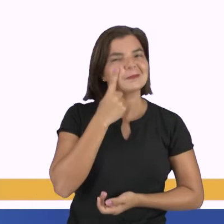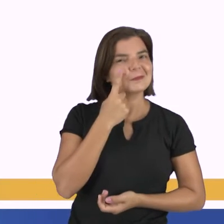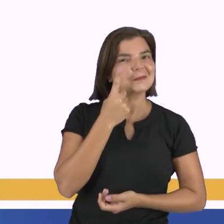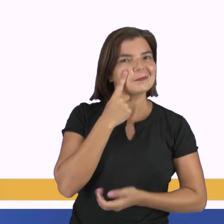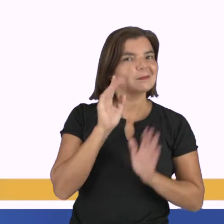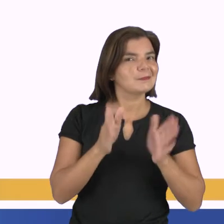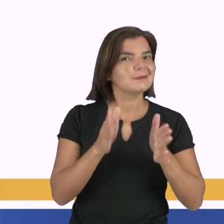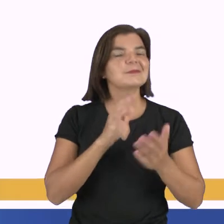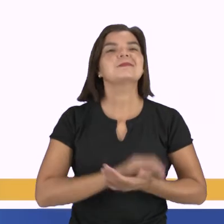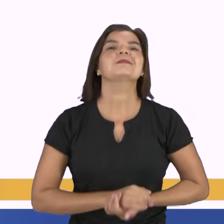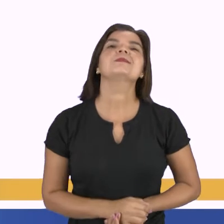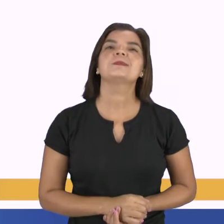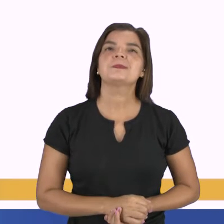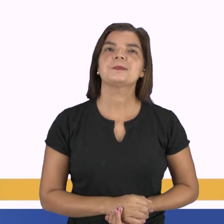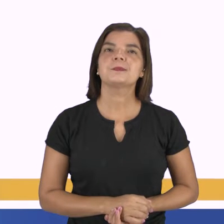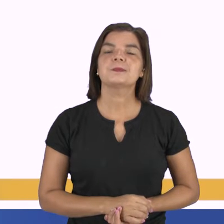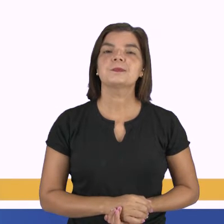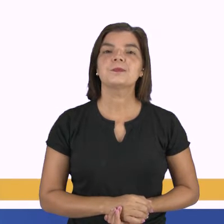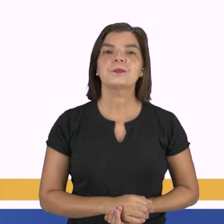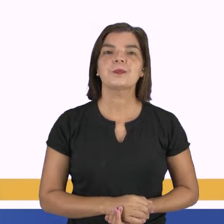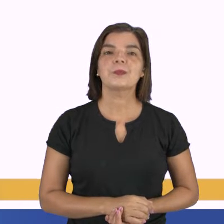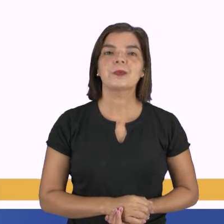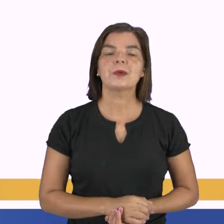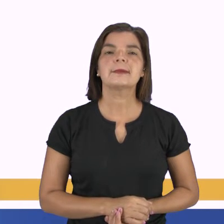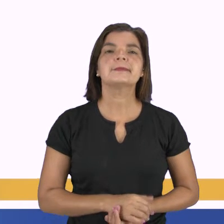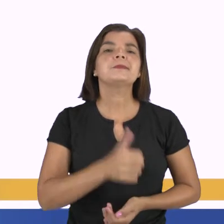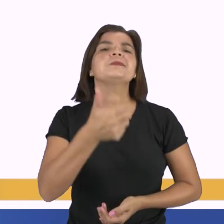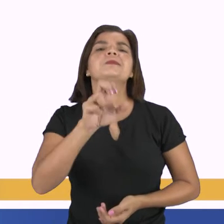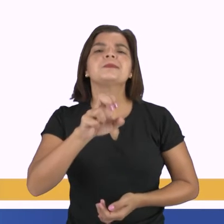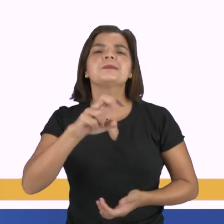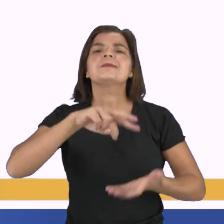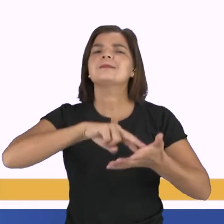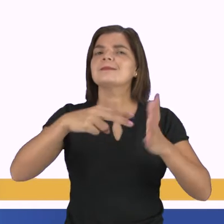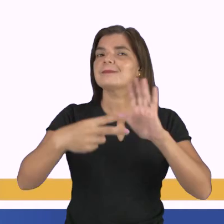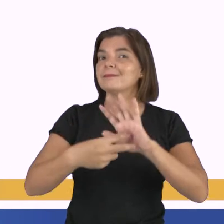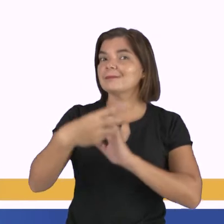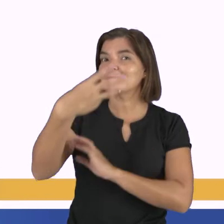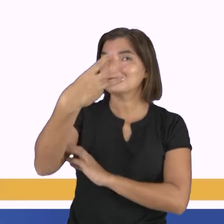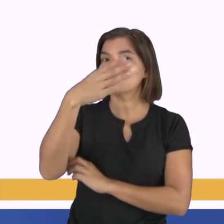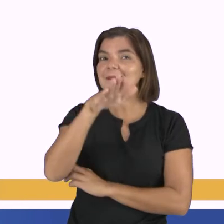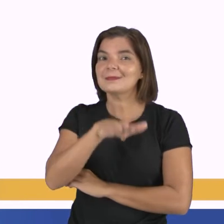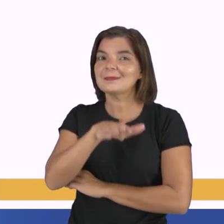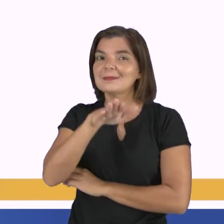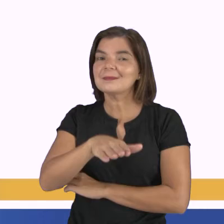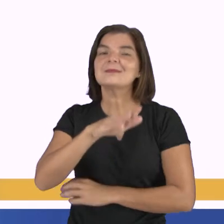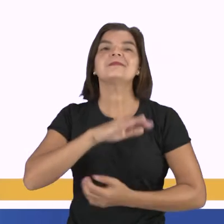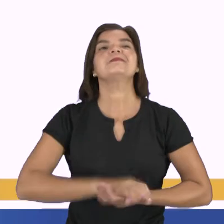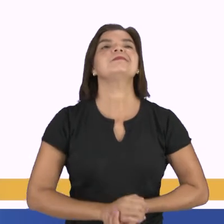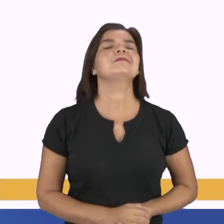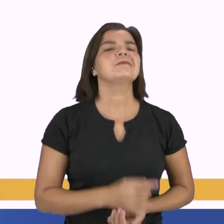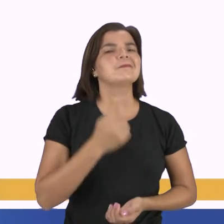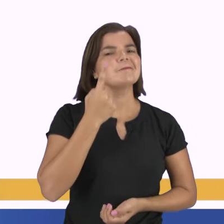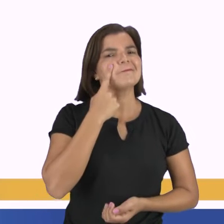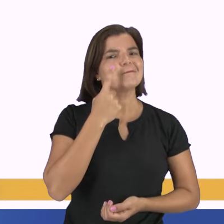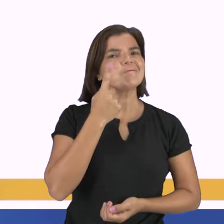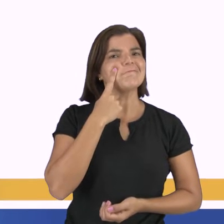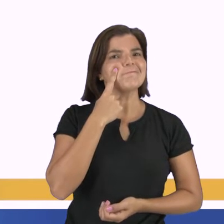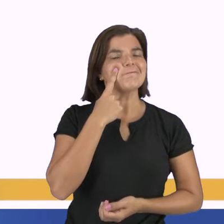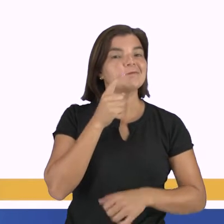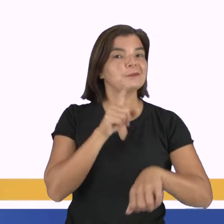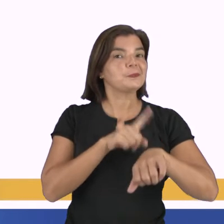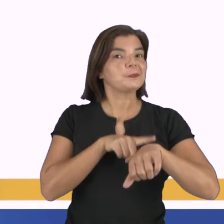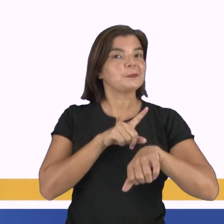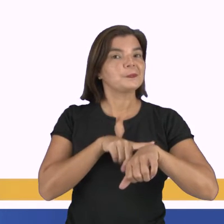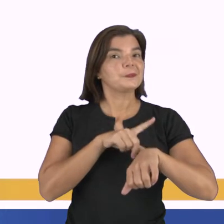identificando já? Então vamos lá. E 15. Bueno, entonces nosotros tenemos que decir de una manera diferente.